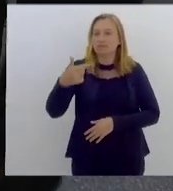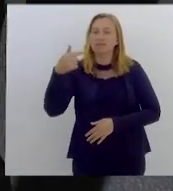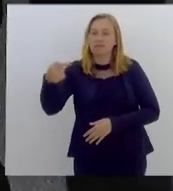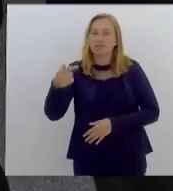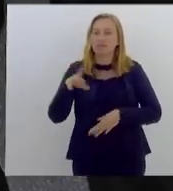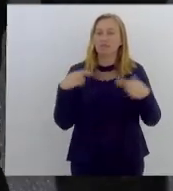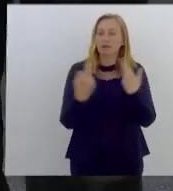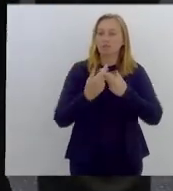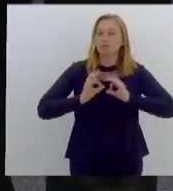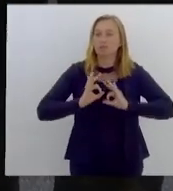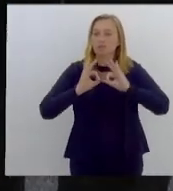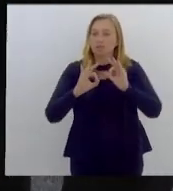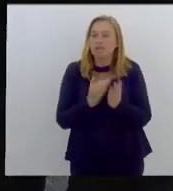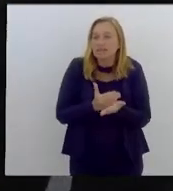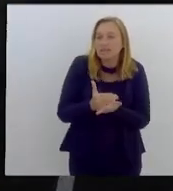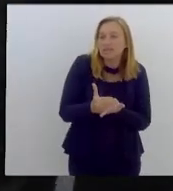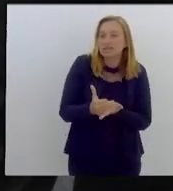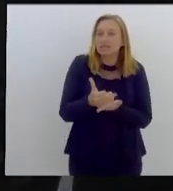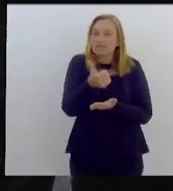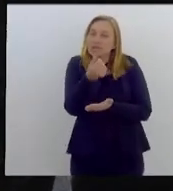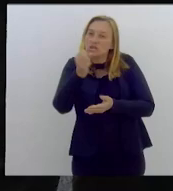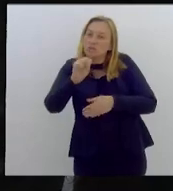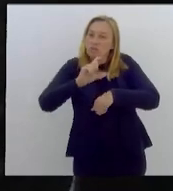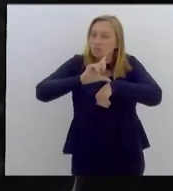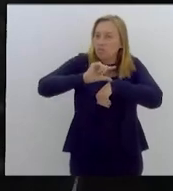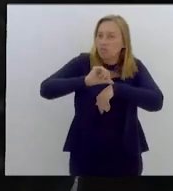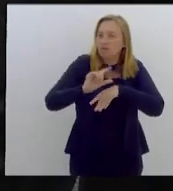127ª sessão extraordinária, que iniciada às